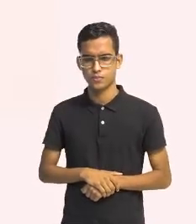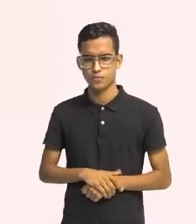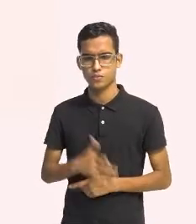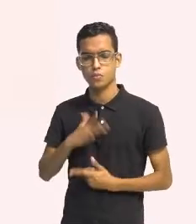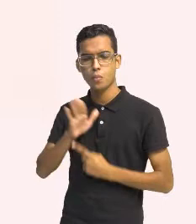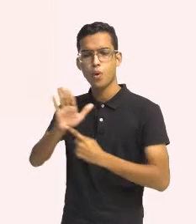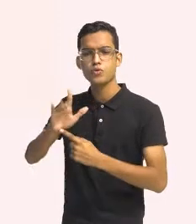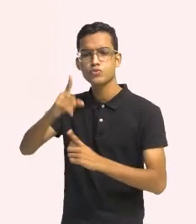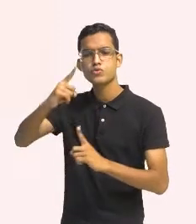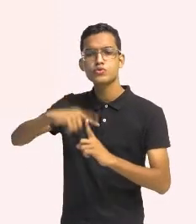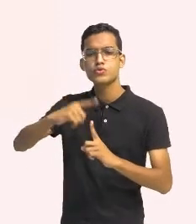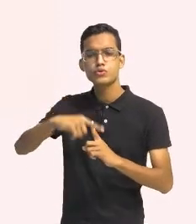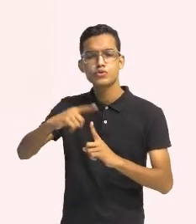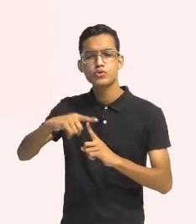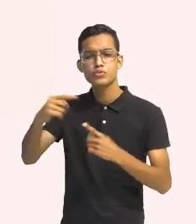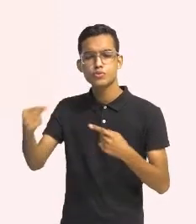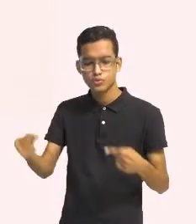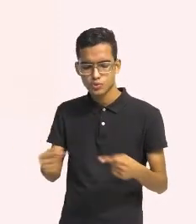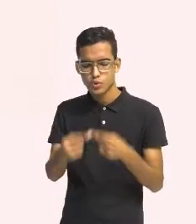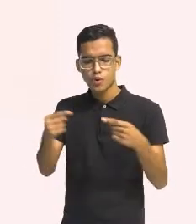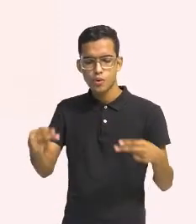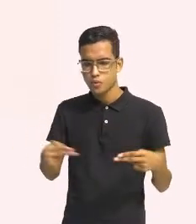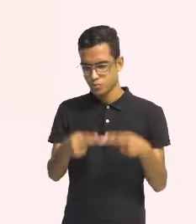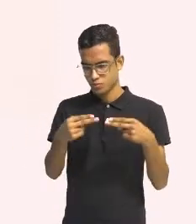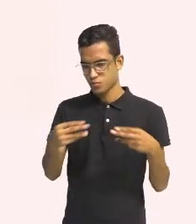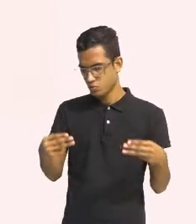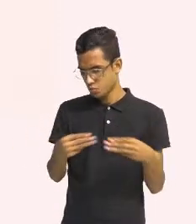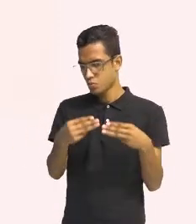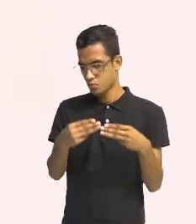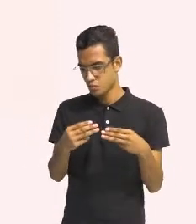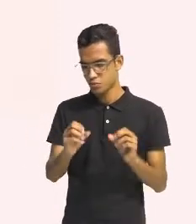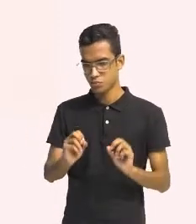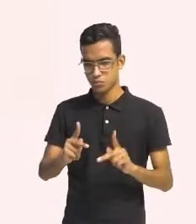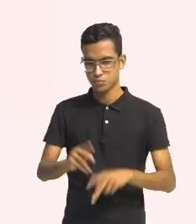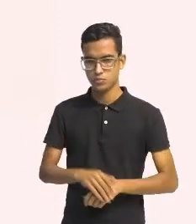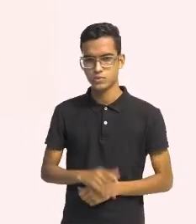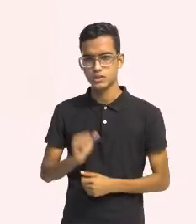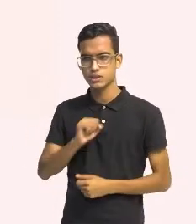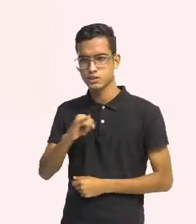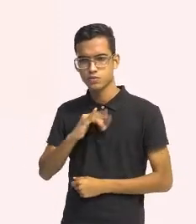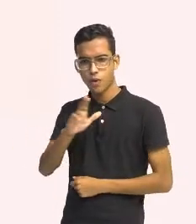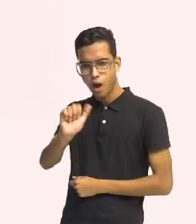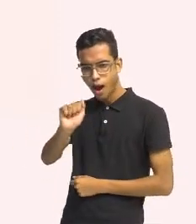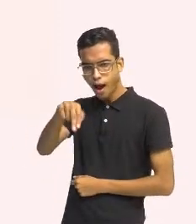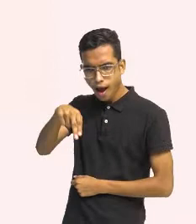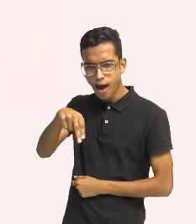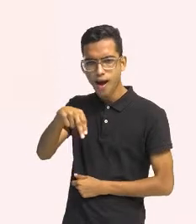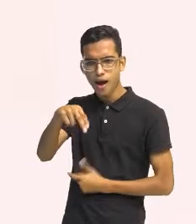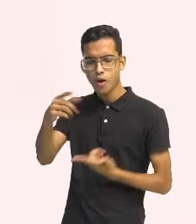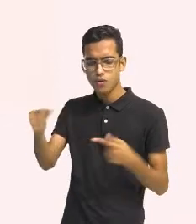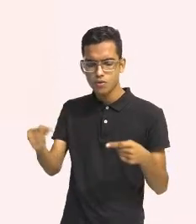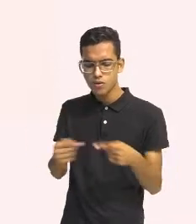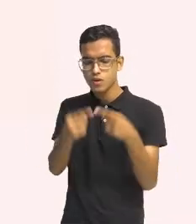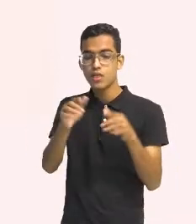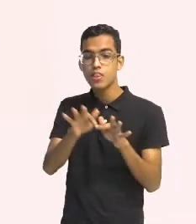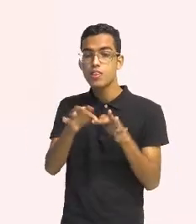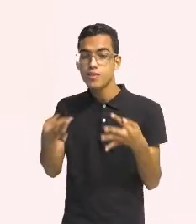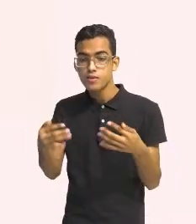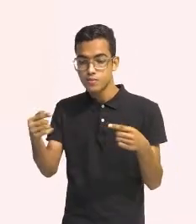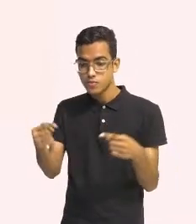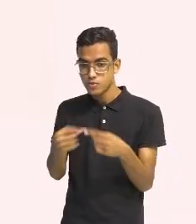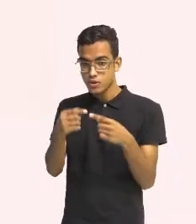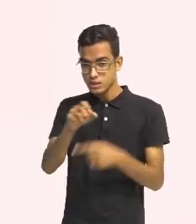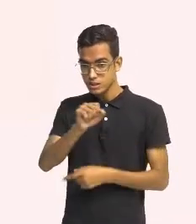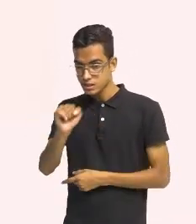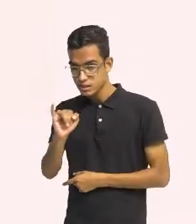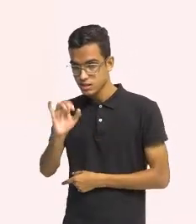está presente ali, tá? Então, se o infixo for an, é só ligação simples na cadeia.